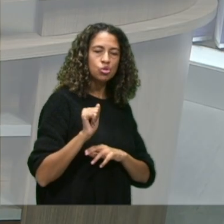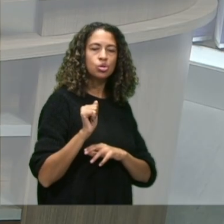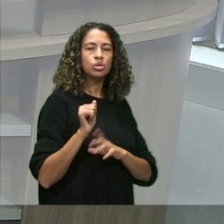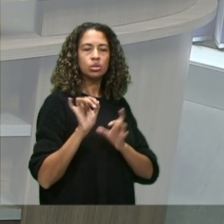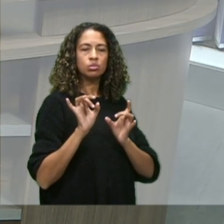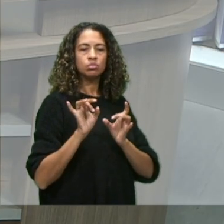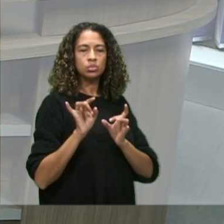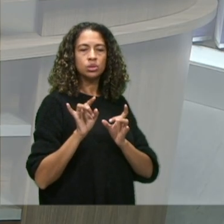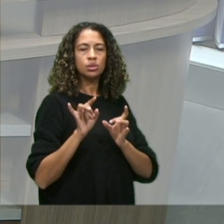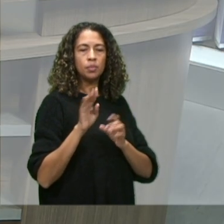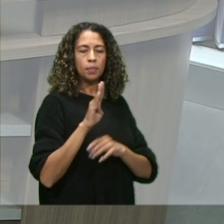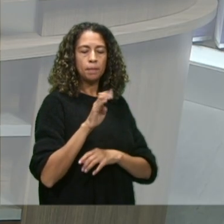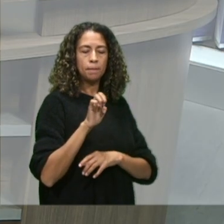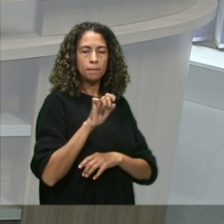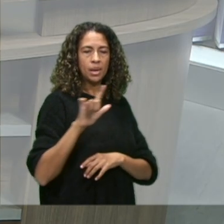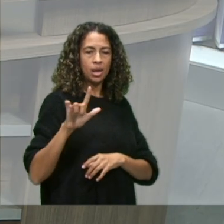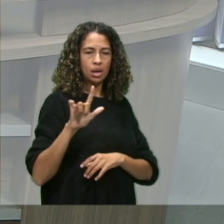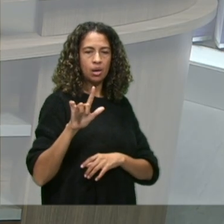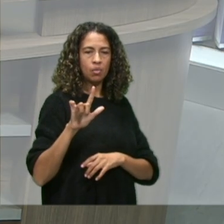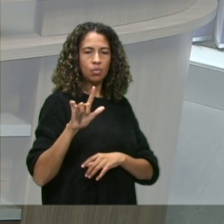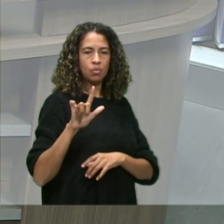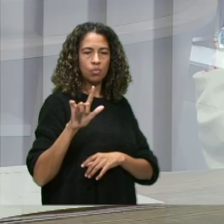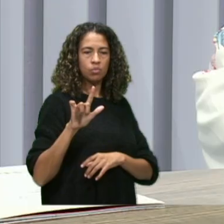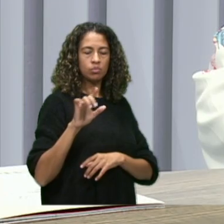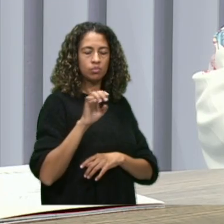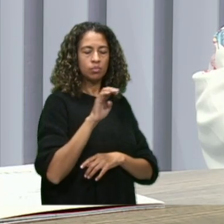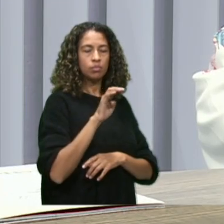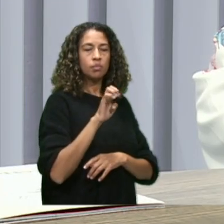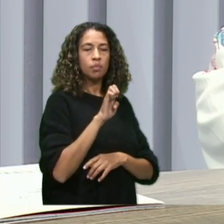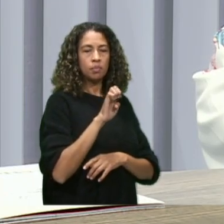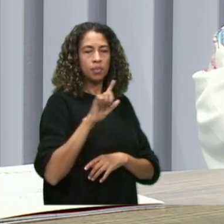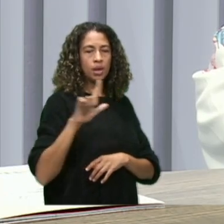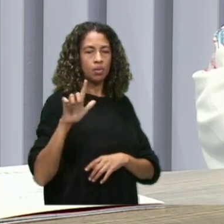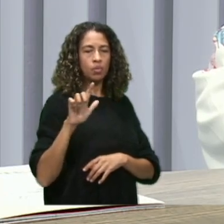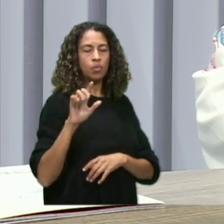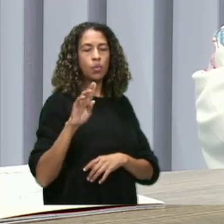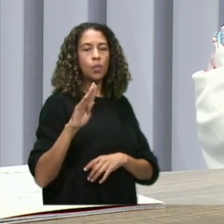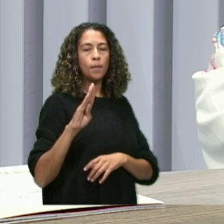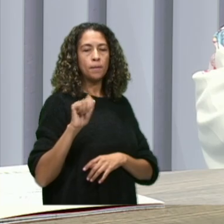e... Bel com 2 L's, Bel Bandeira Books.